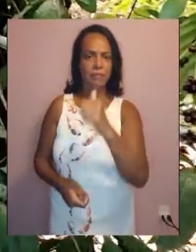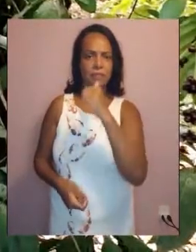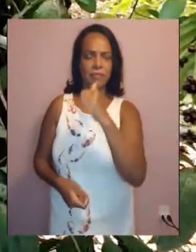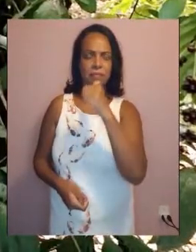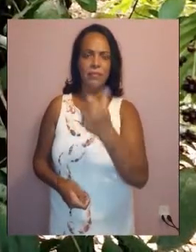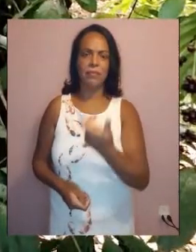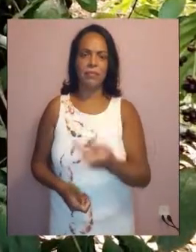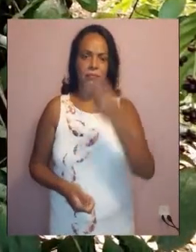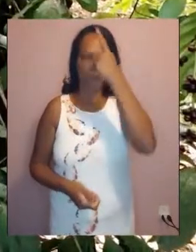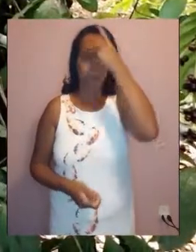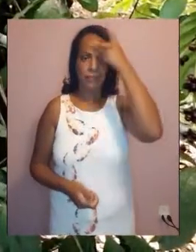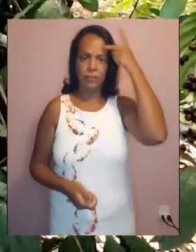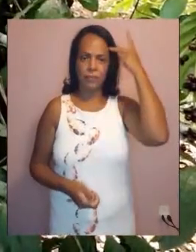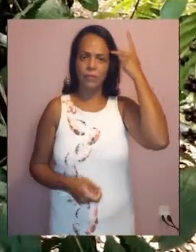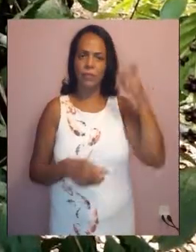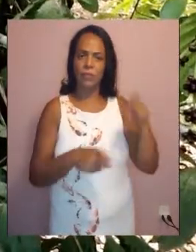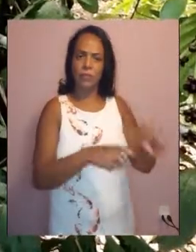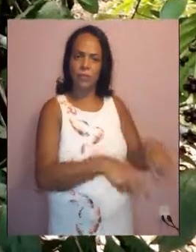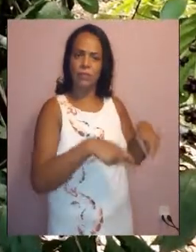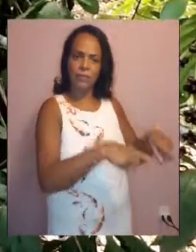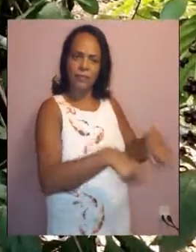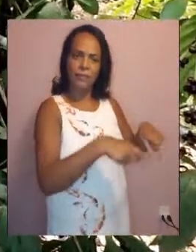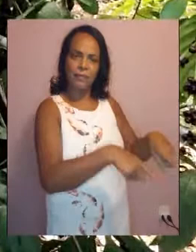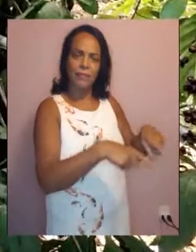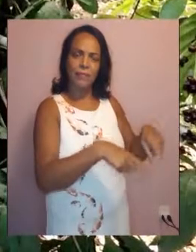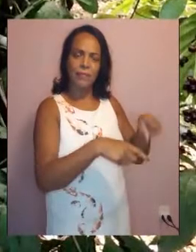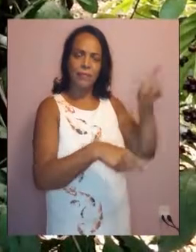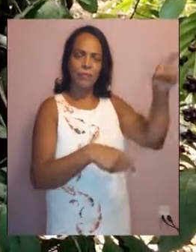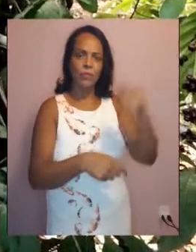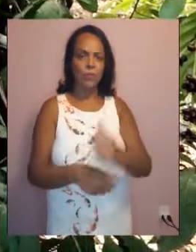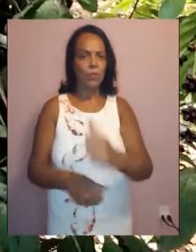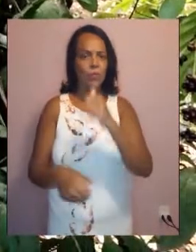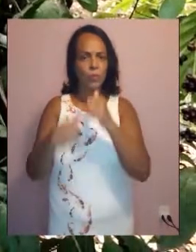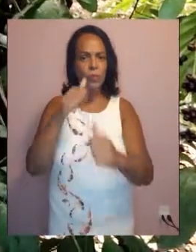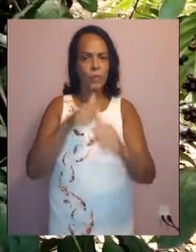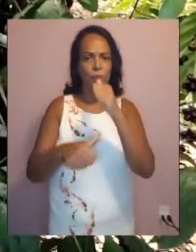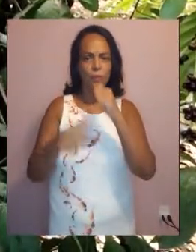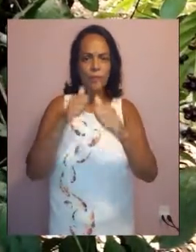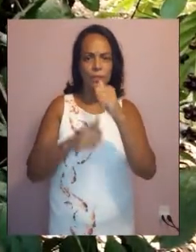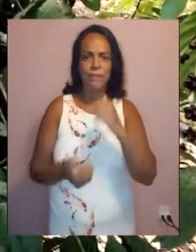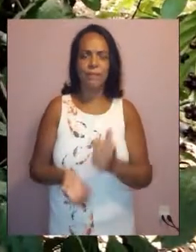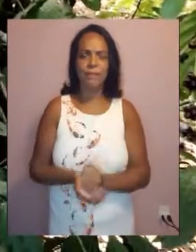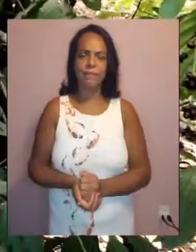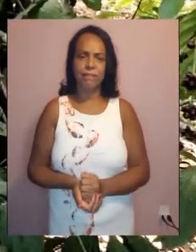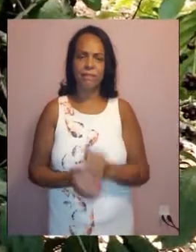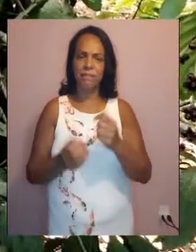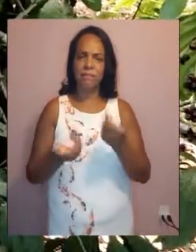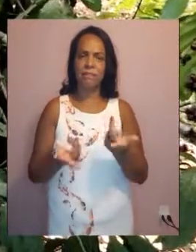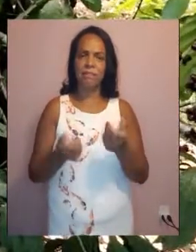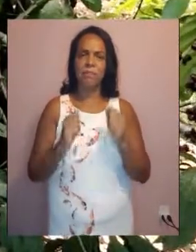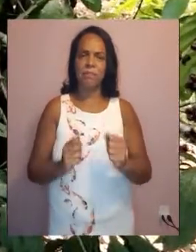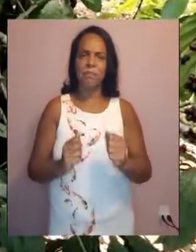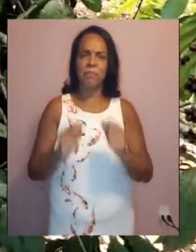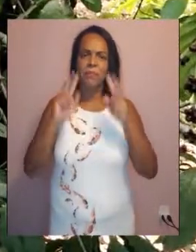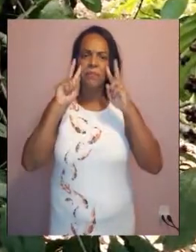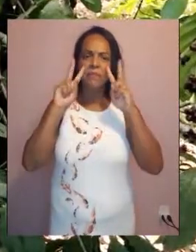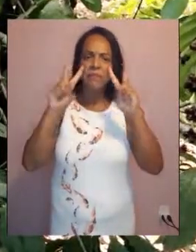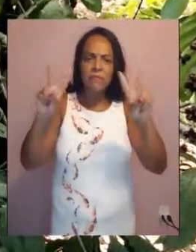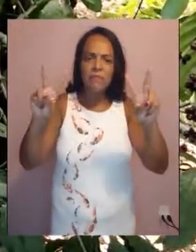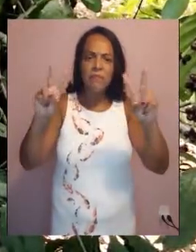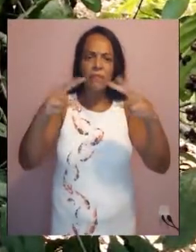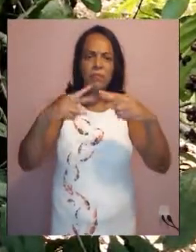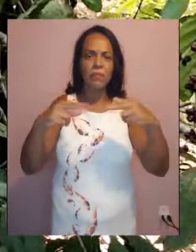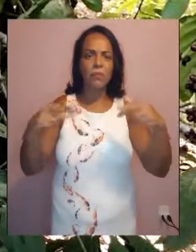né, e é uma bebida que o pessoal toma aí para ver coisas,